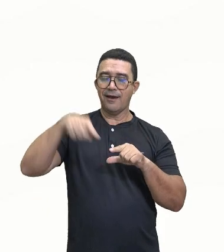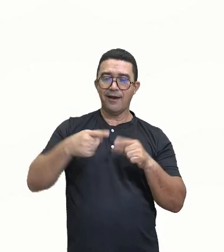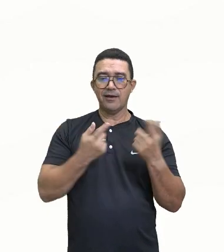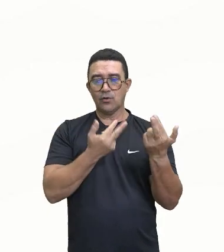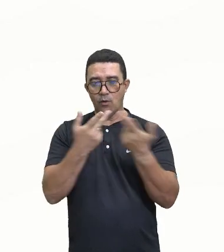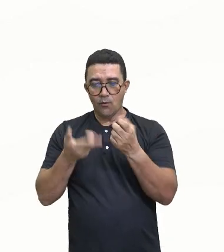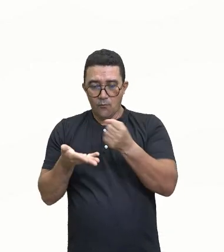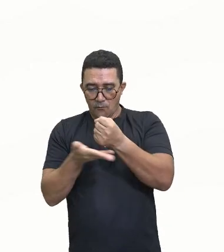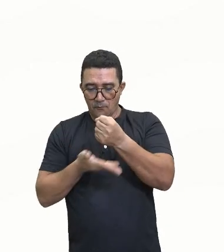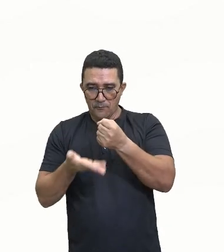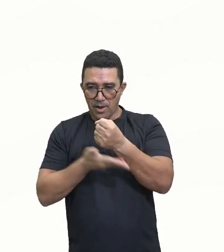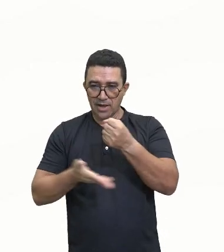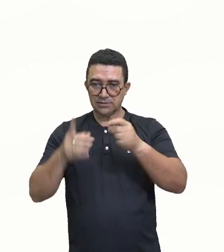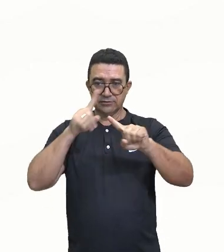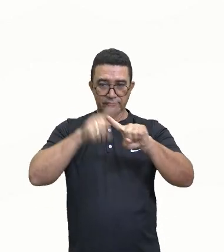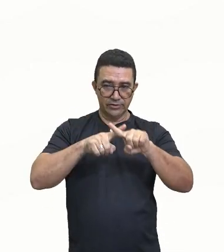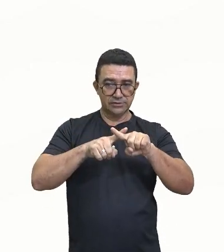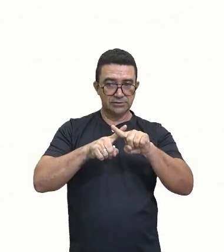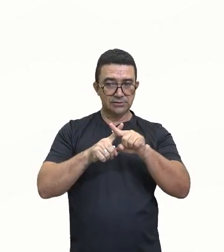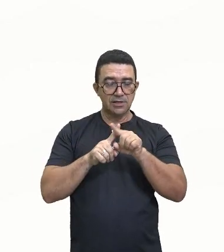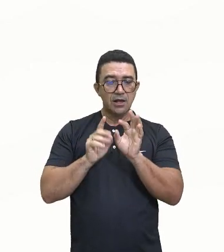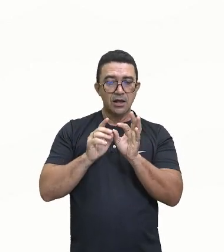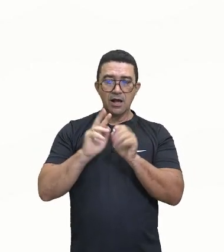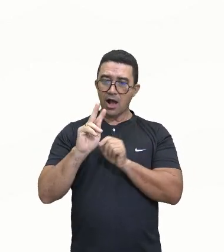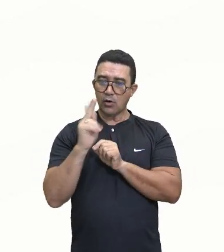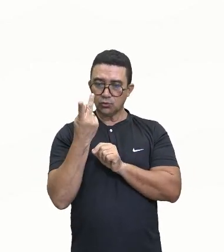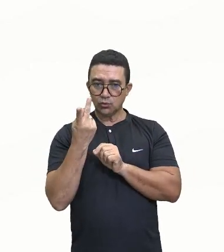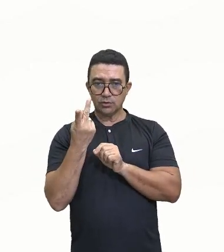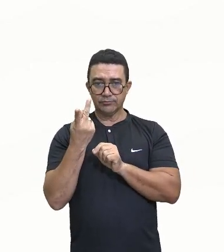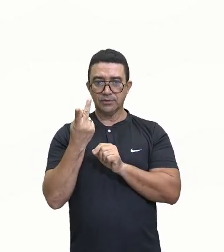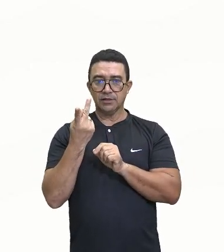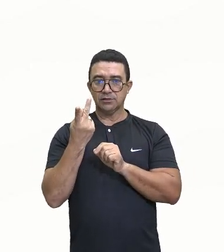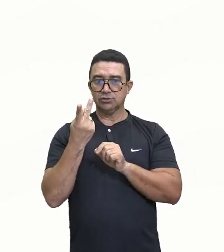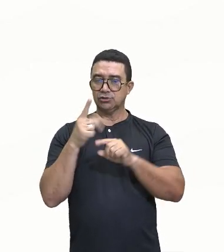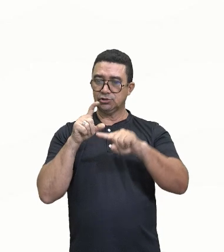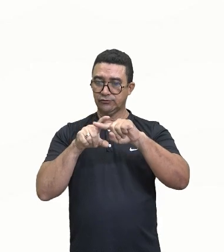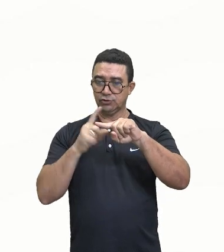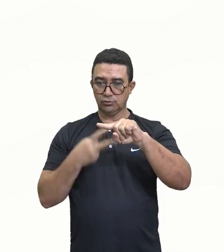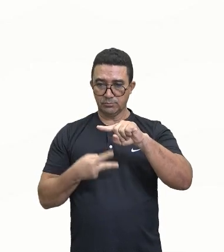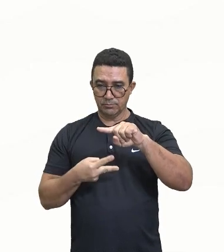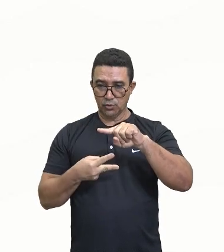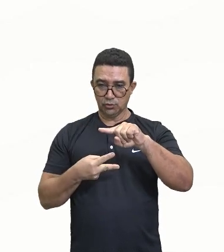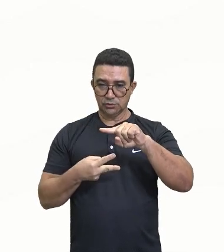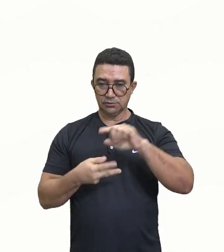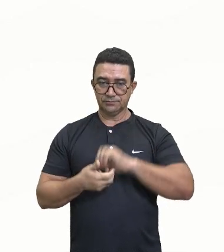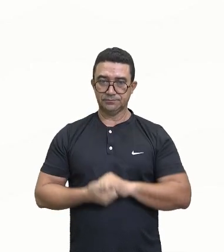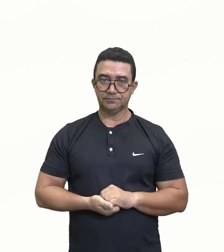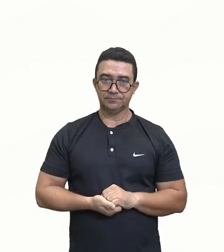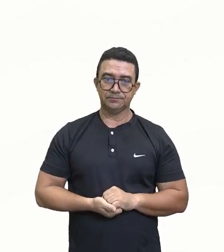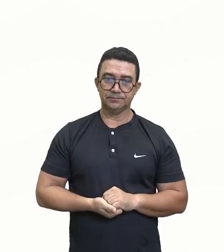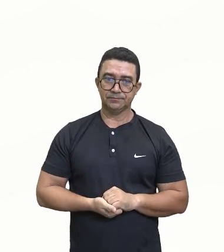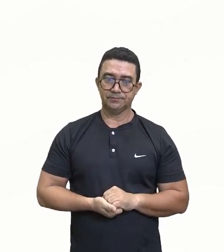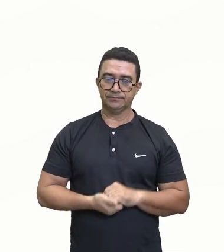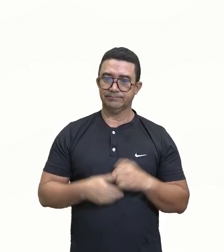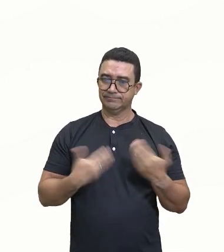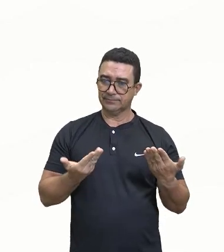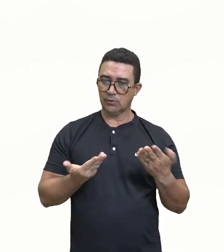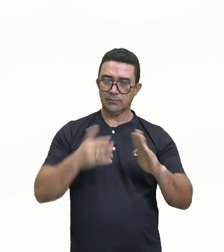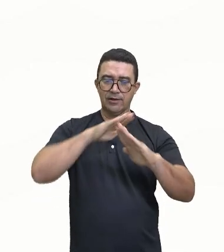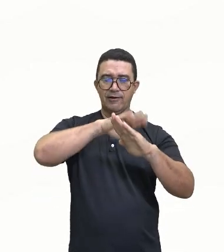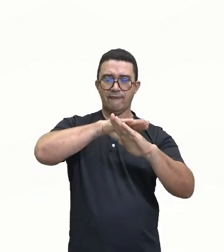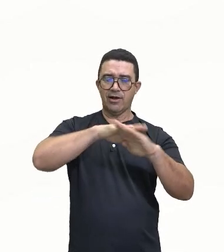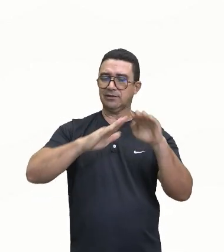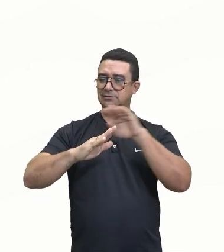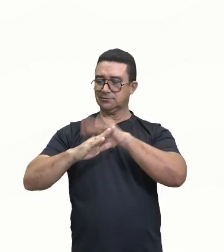a base vezes a altura dividido por 2, certo? Então, as faces laterais